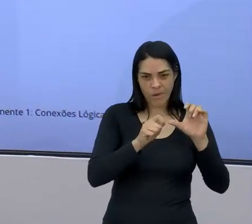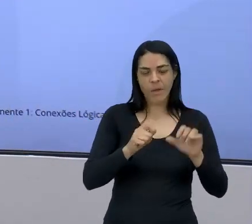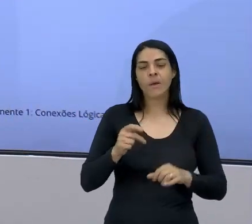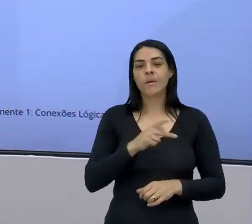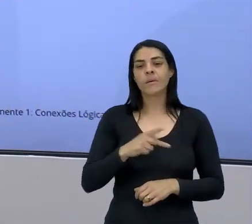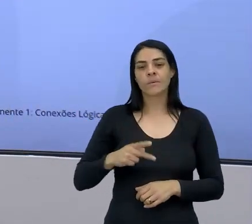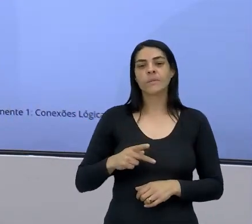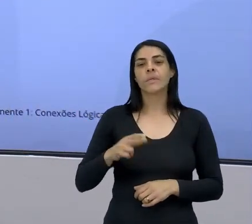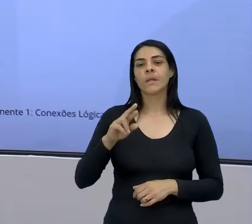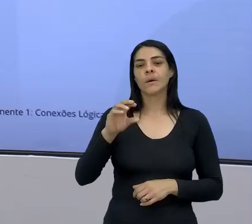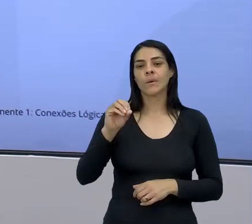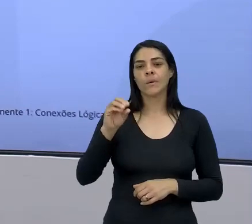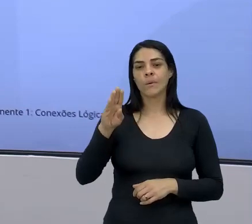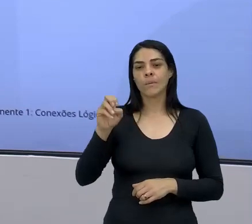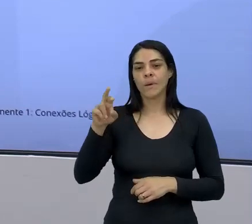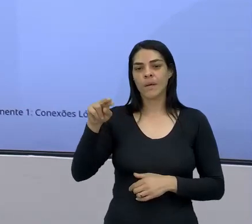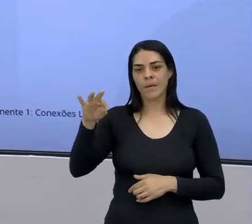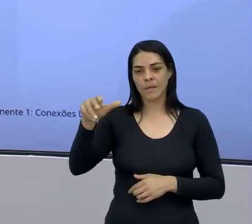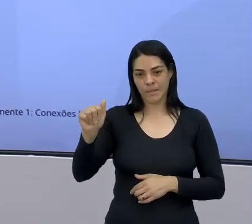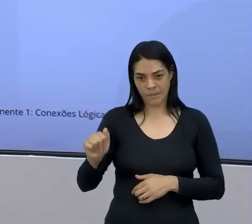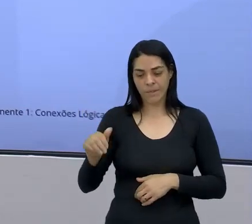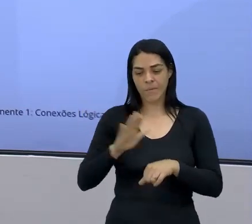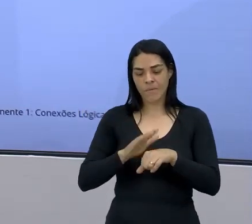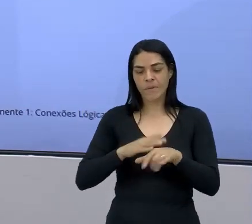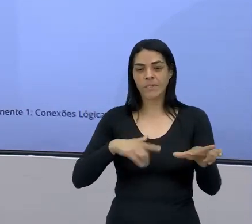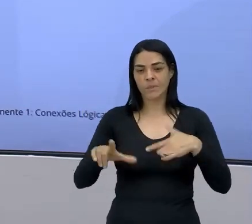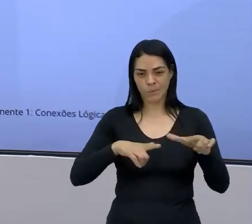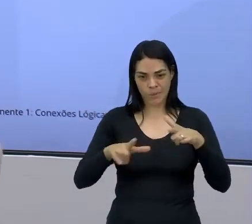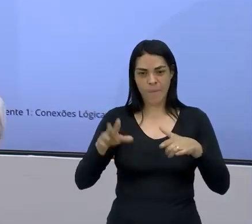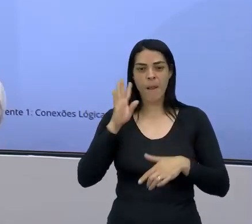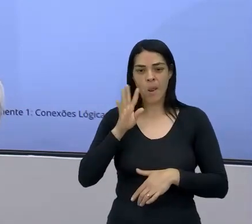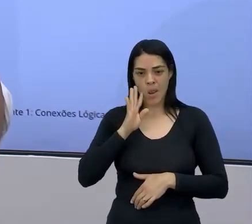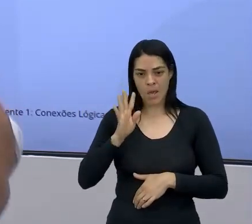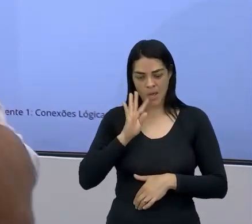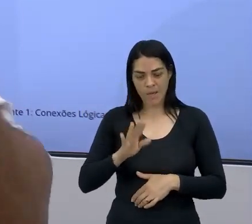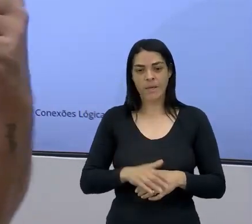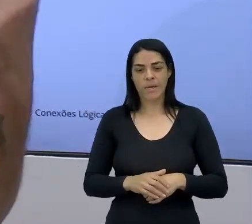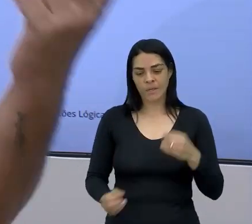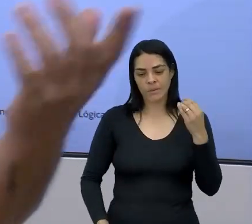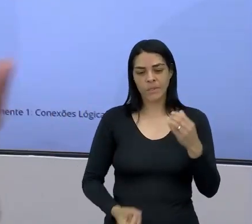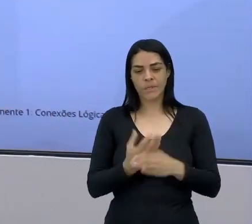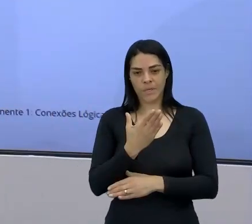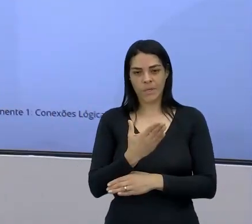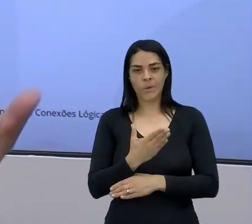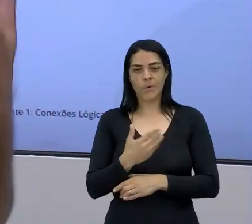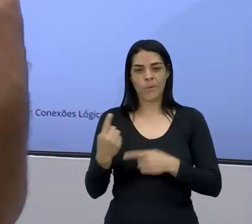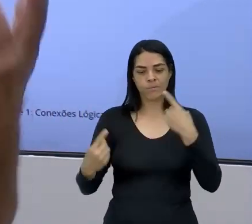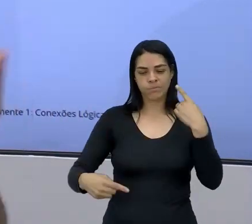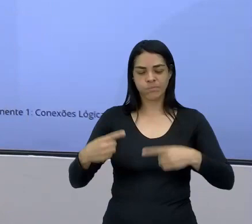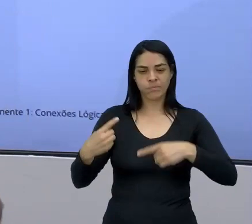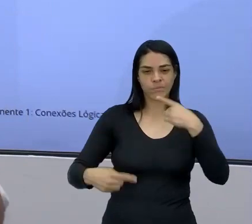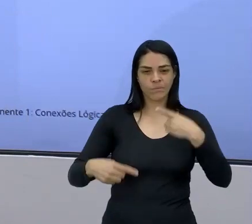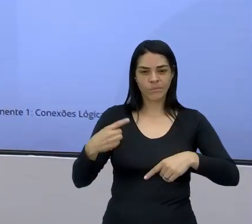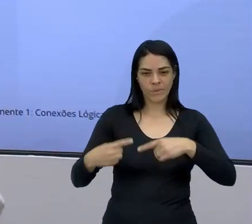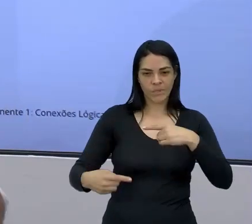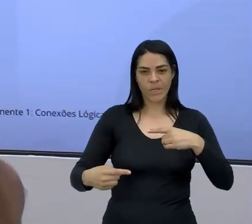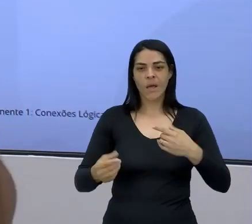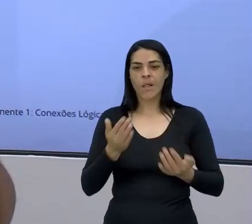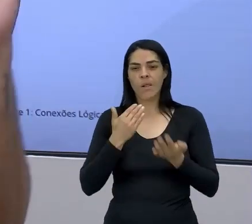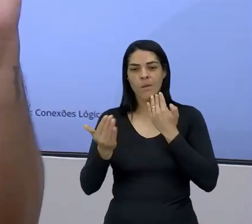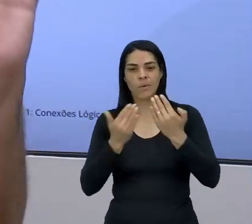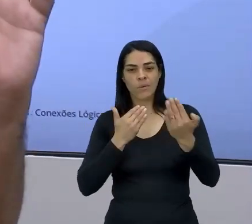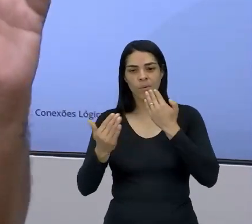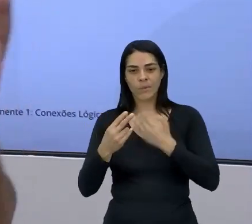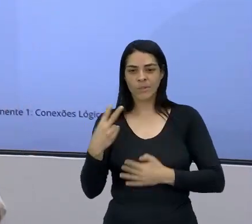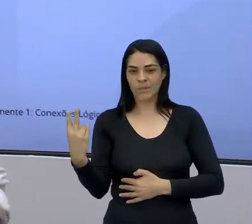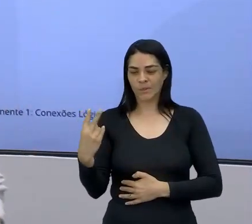Roberta Mastroquírico, que inclusive está fazendo um trabalho muito legal no Scratch, né? Ela criou um diálogo entre dois personagens, né? Não sei se eu estou, de